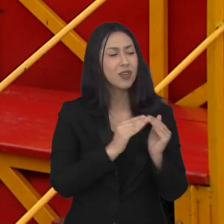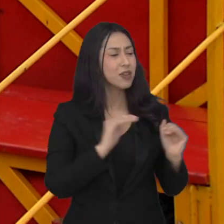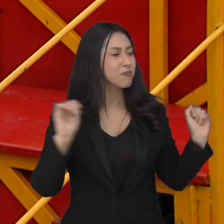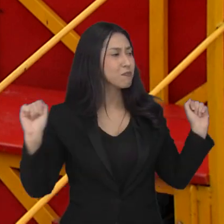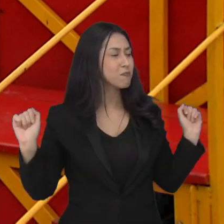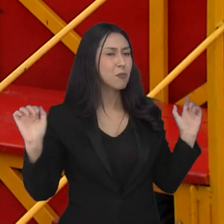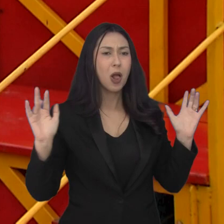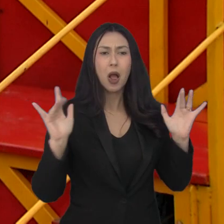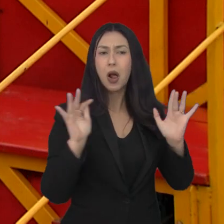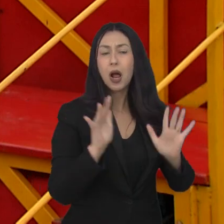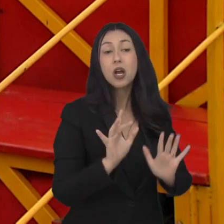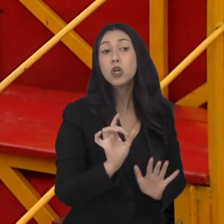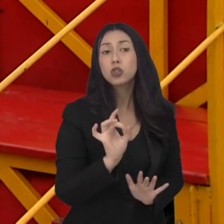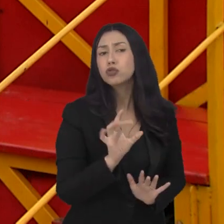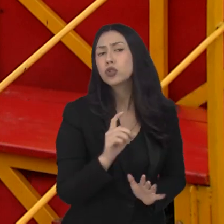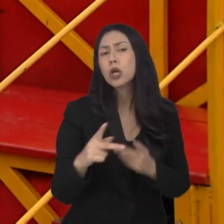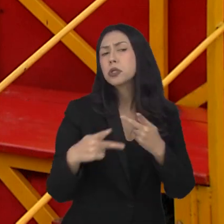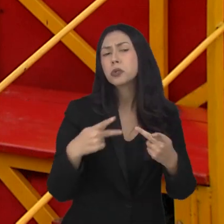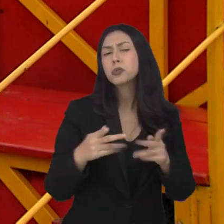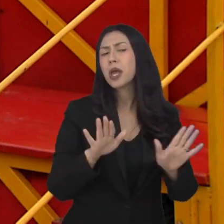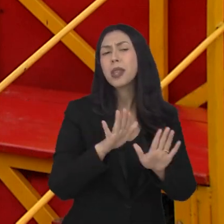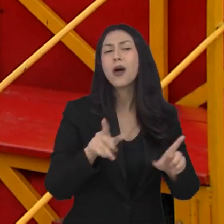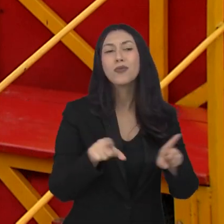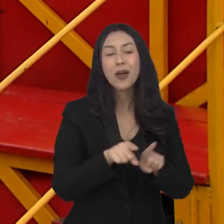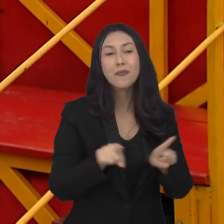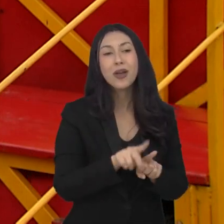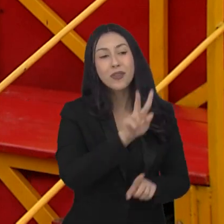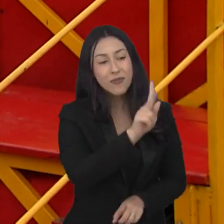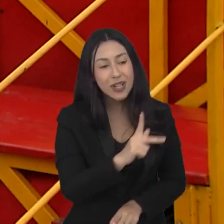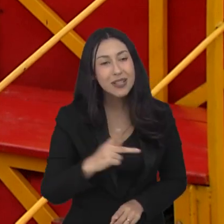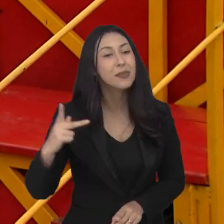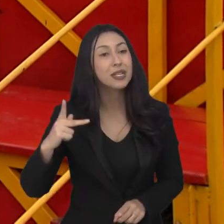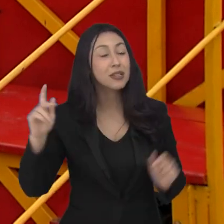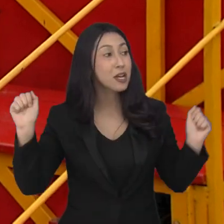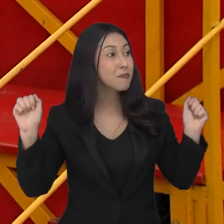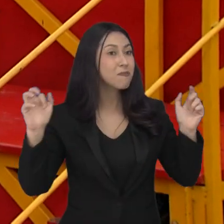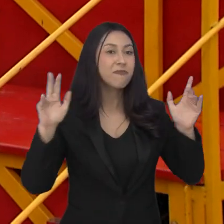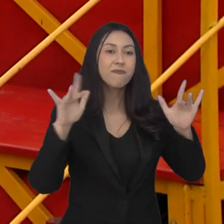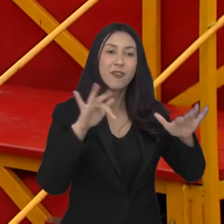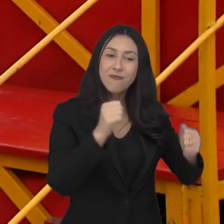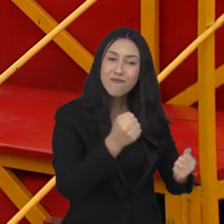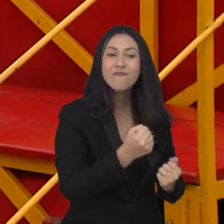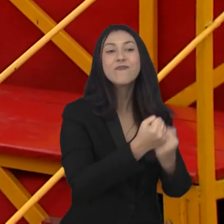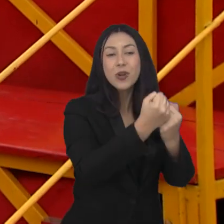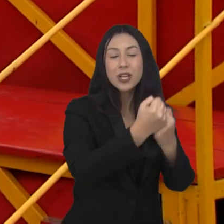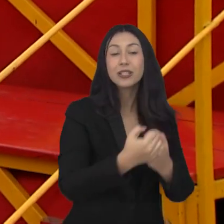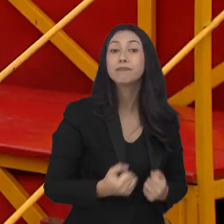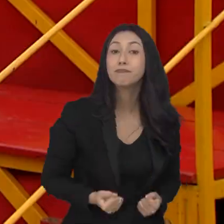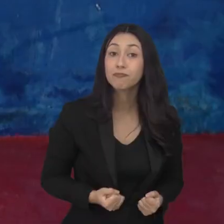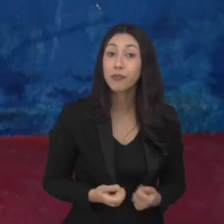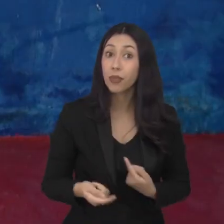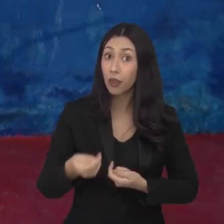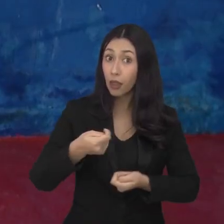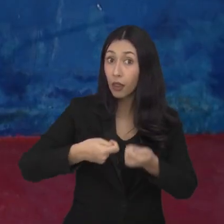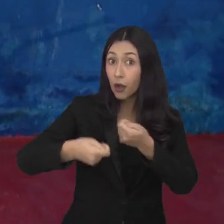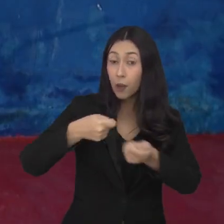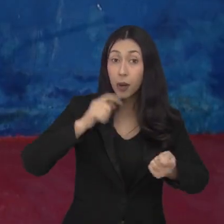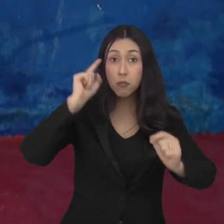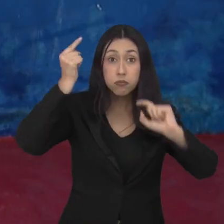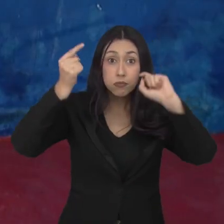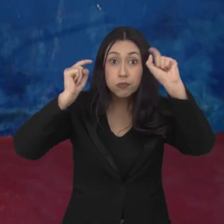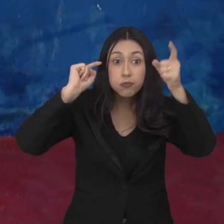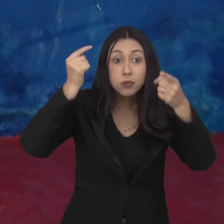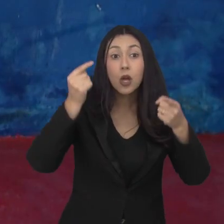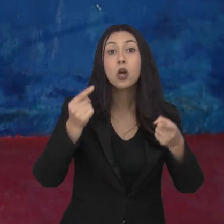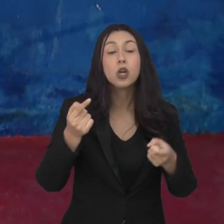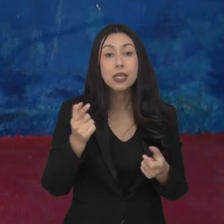não só pessoas de São José, como do Vale do Paraíba, tem vindo fomentar esse espaço. A economia